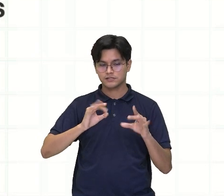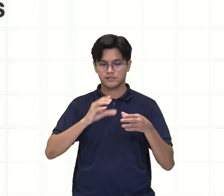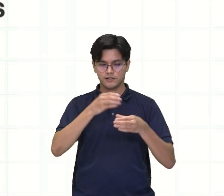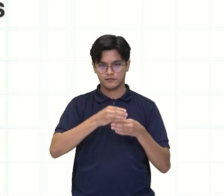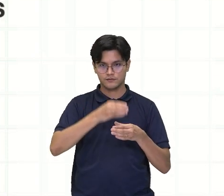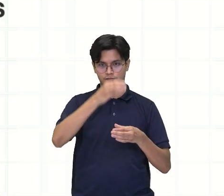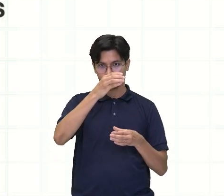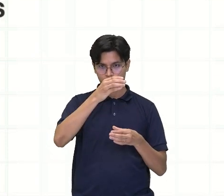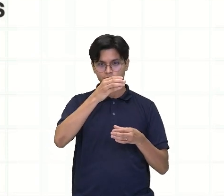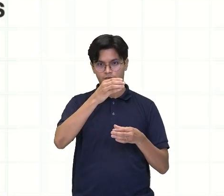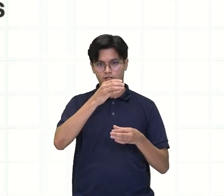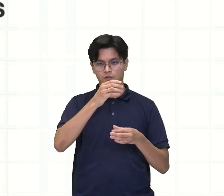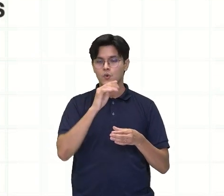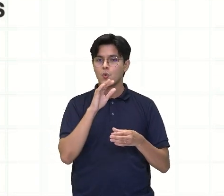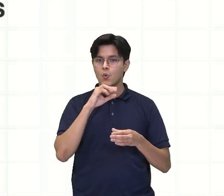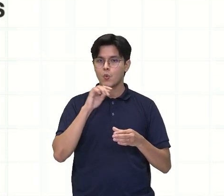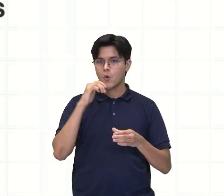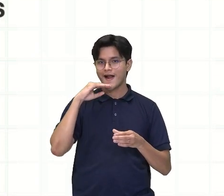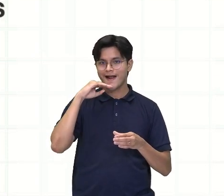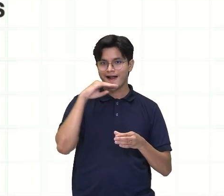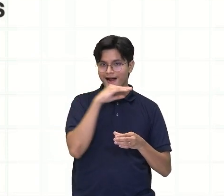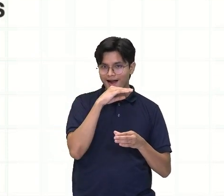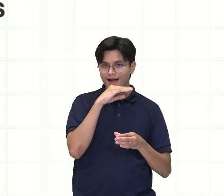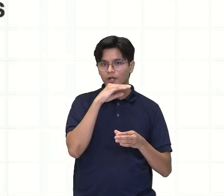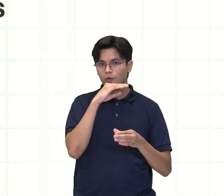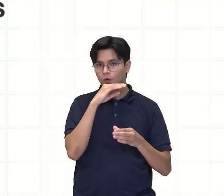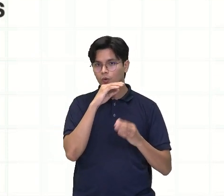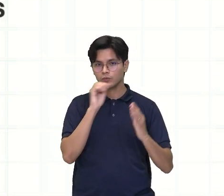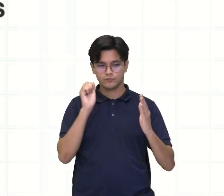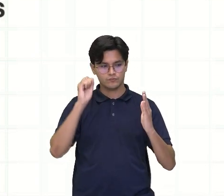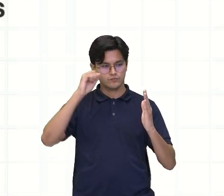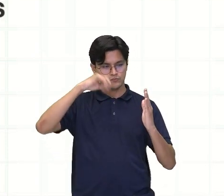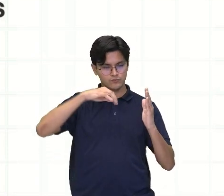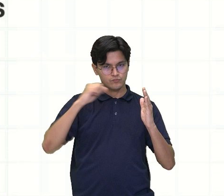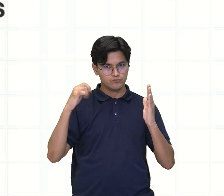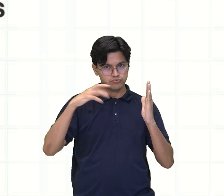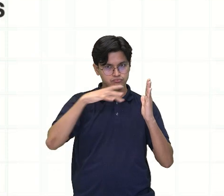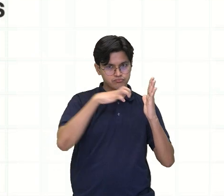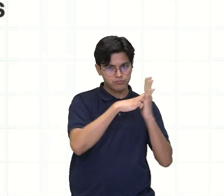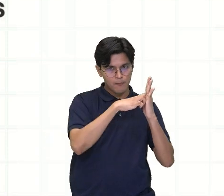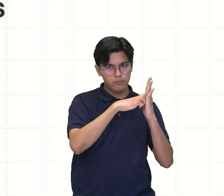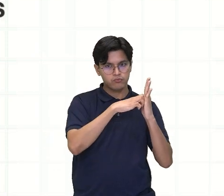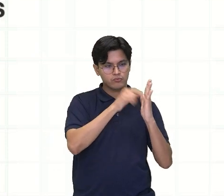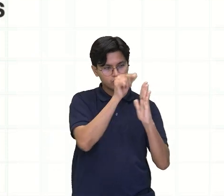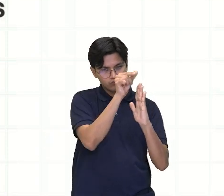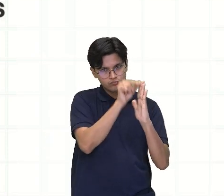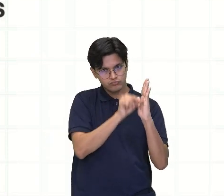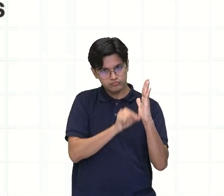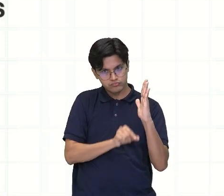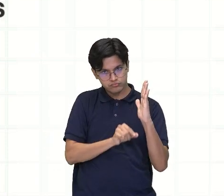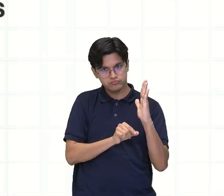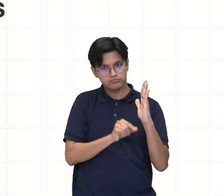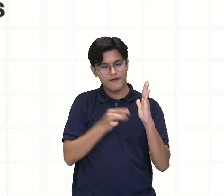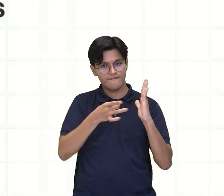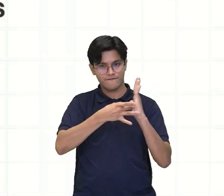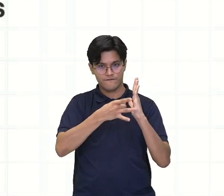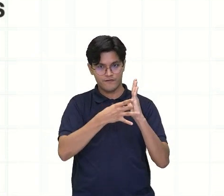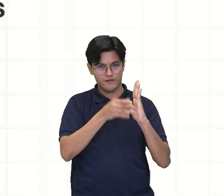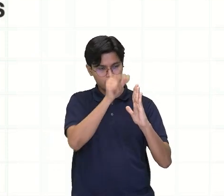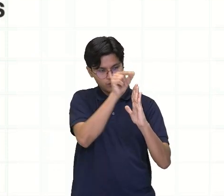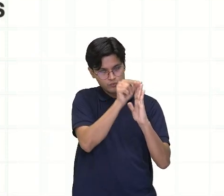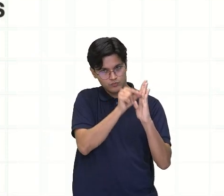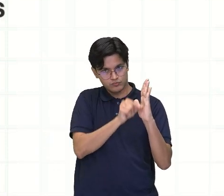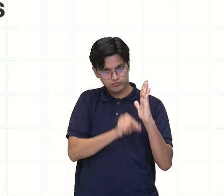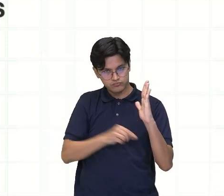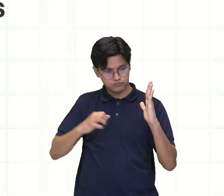vidro espelhado e ela retorna para o líquido, fazendo com que essa temperatura se